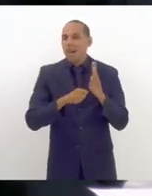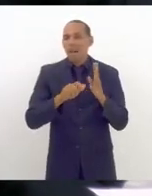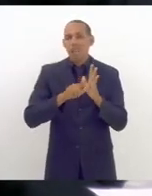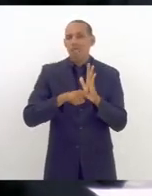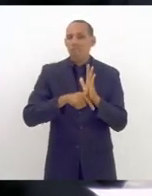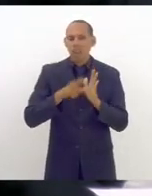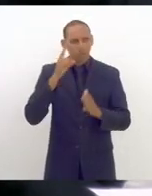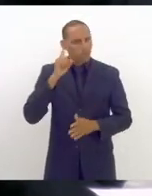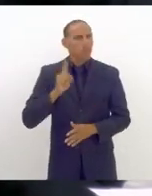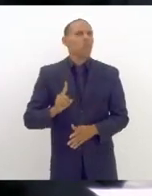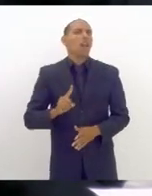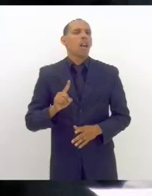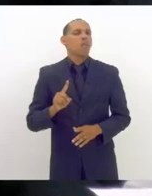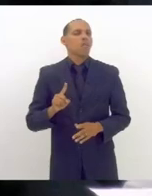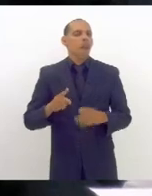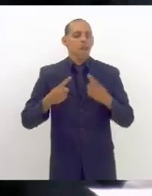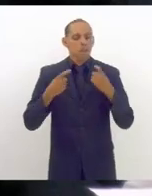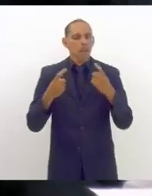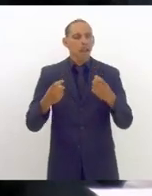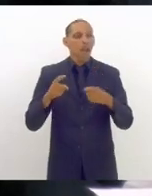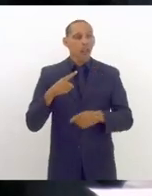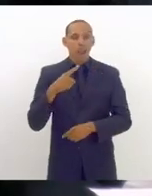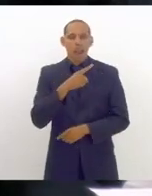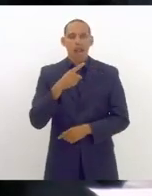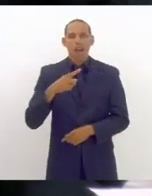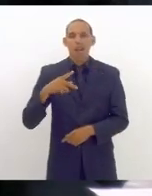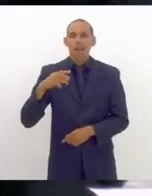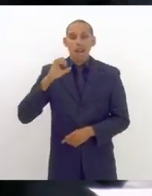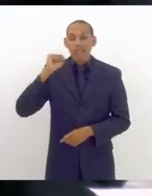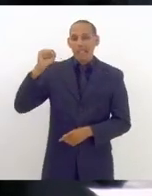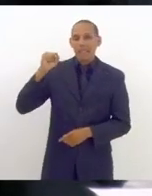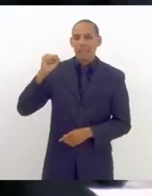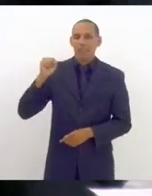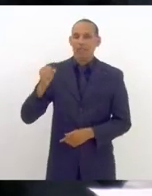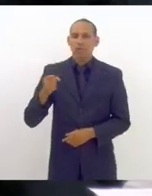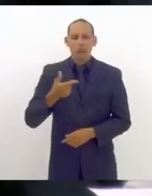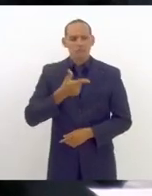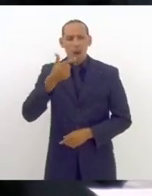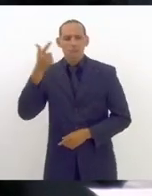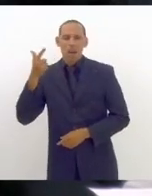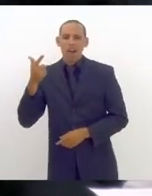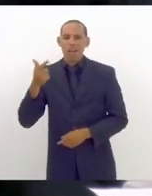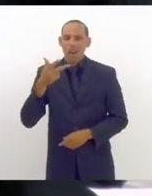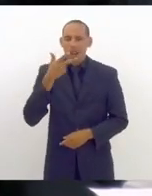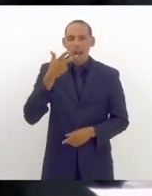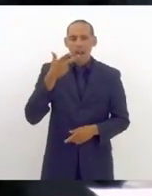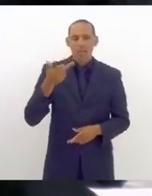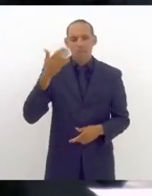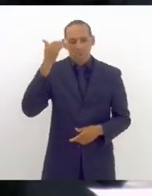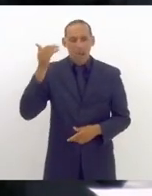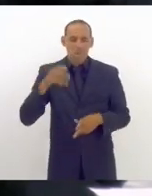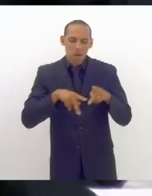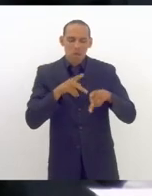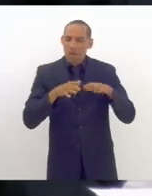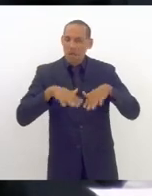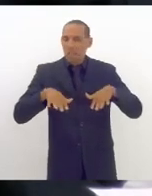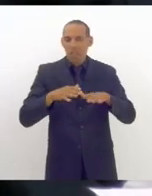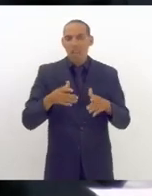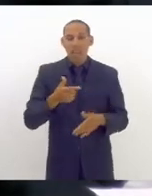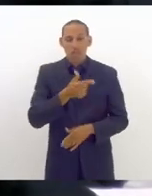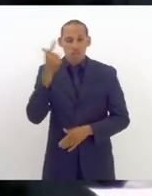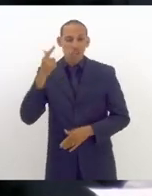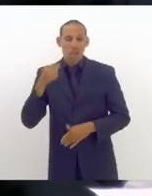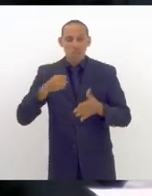não sabe o que foi a guerra lá no Tiradentes tiro porrada e bomba no popular então a gente não